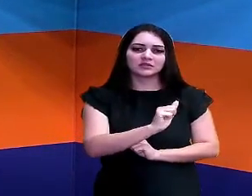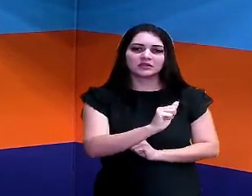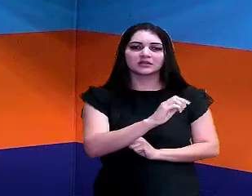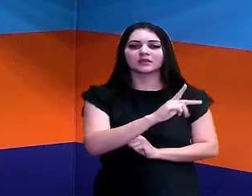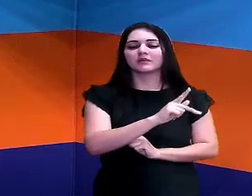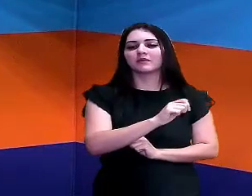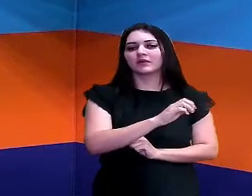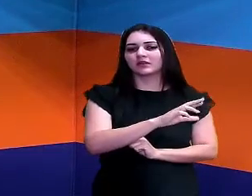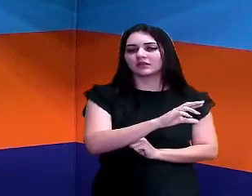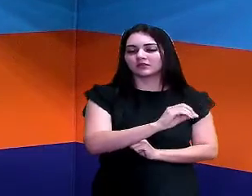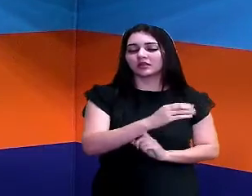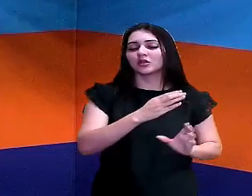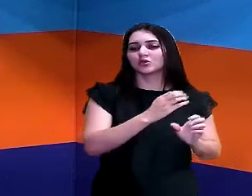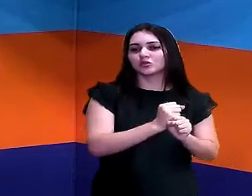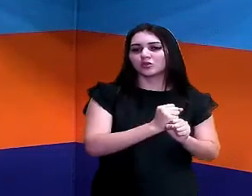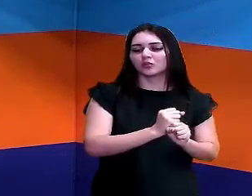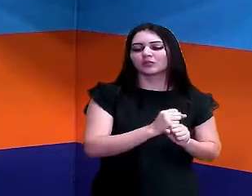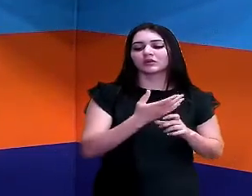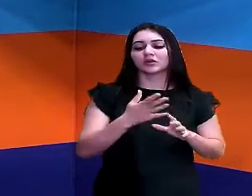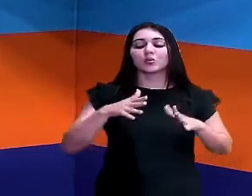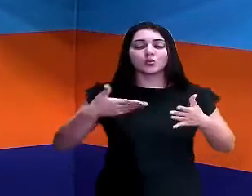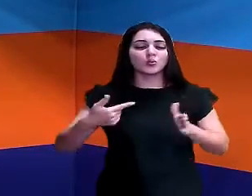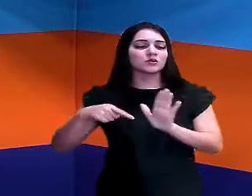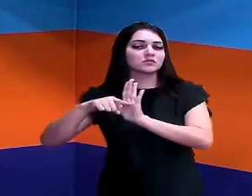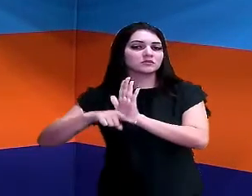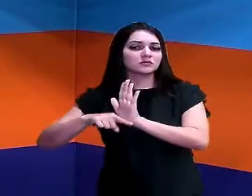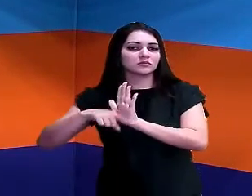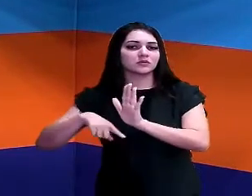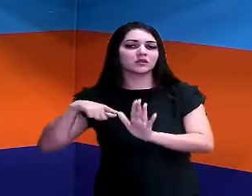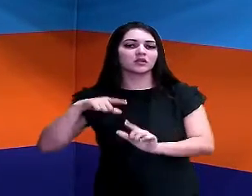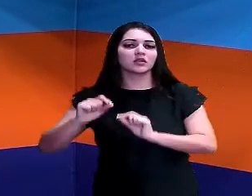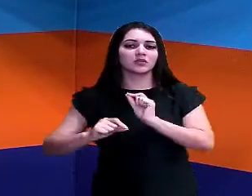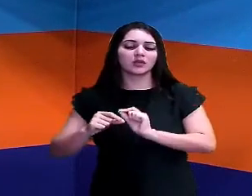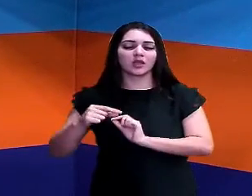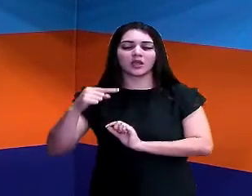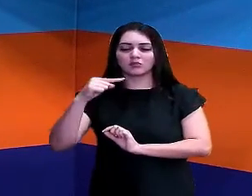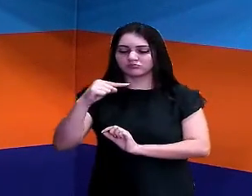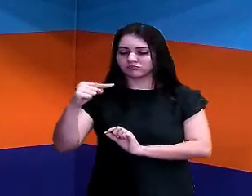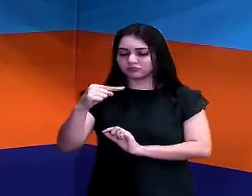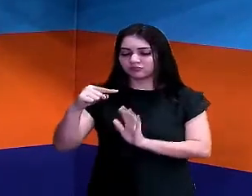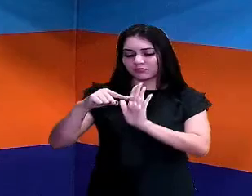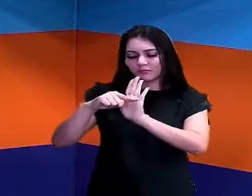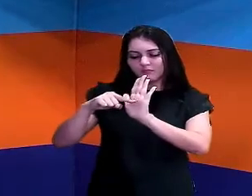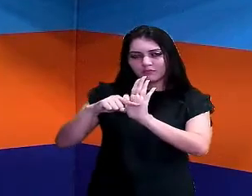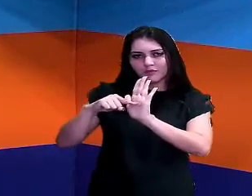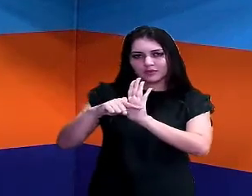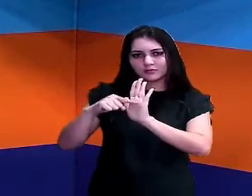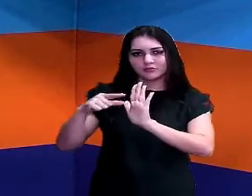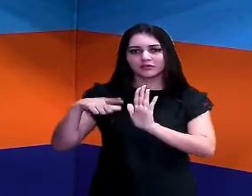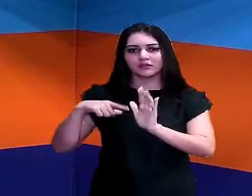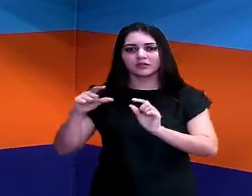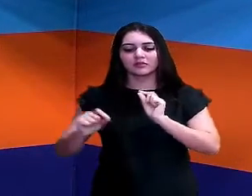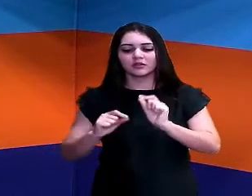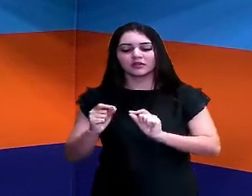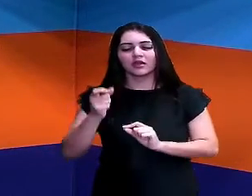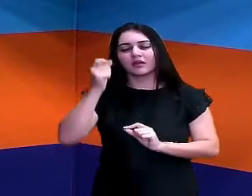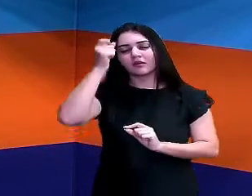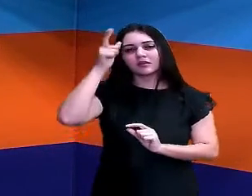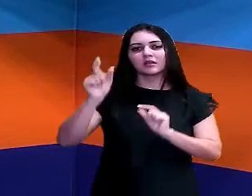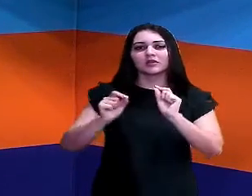total. Quando é subtração, a gente tem o sinalzinho, né, que a gente chama de menos, e aí a gente tem a ideia